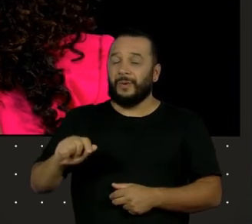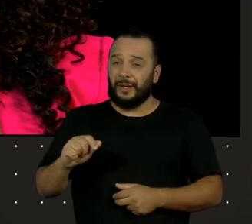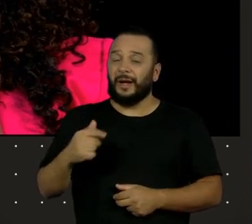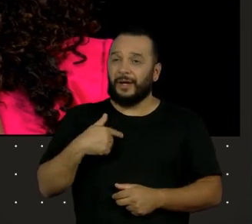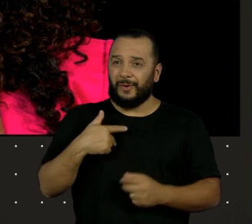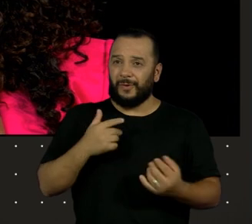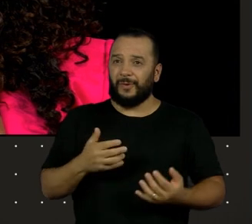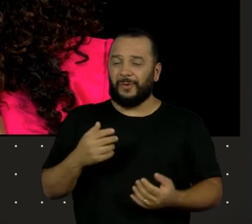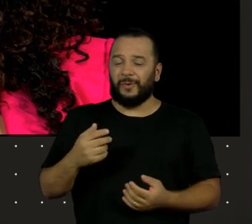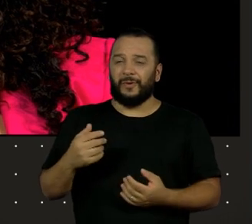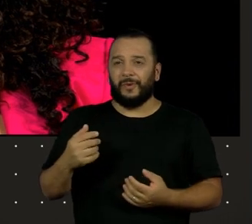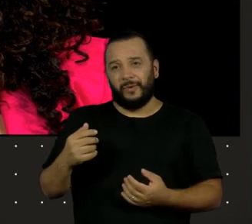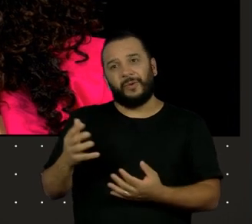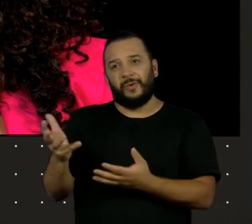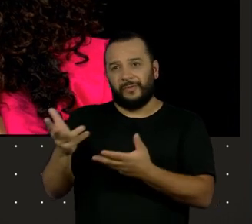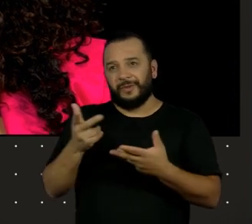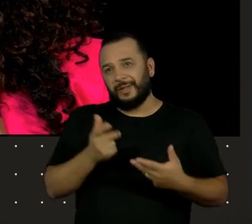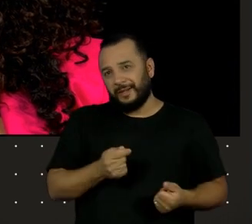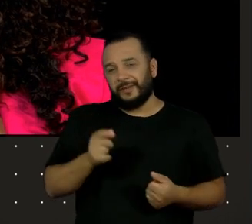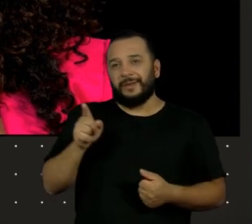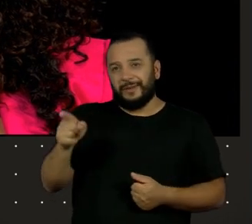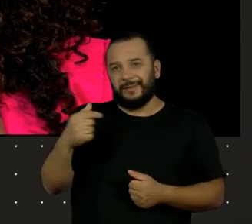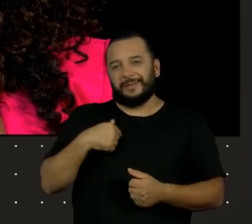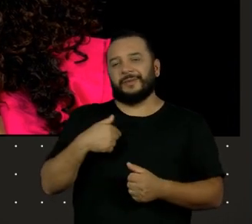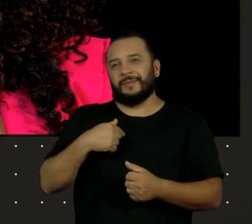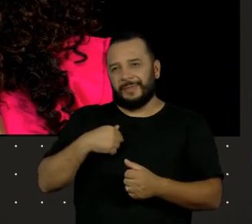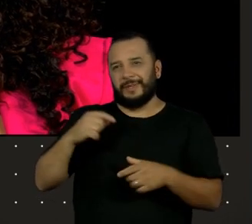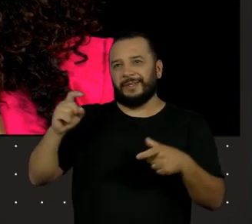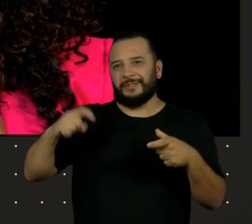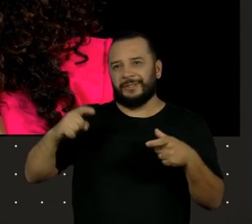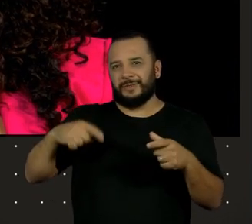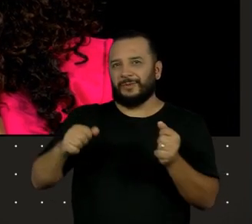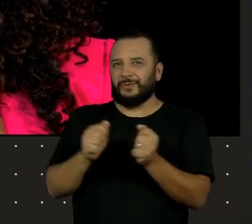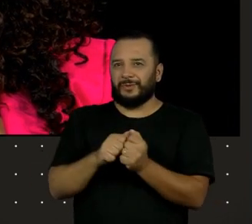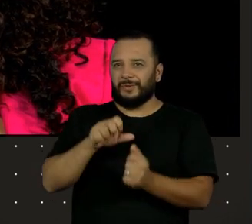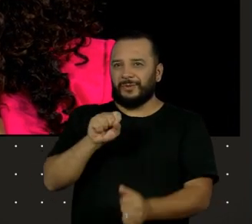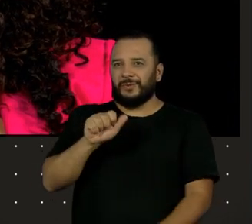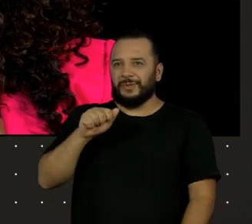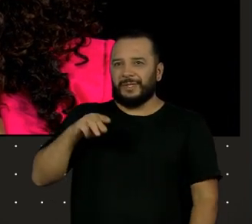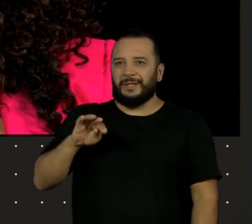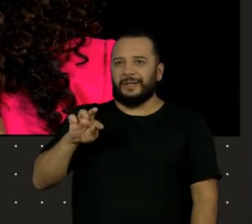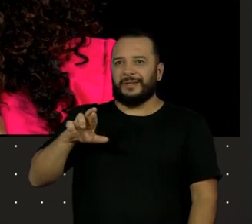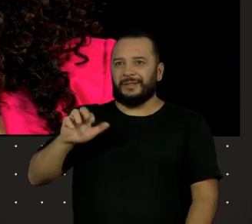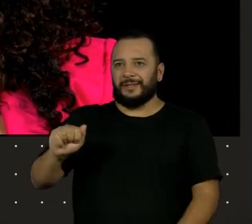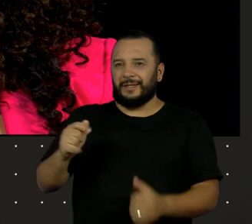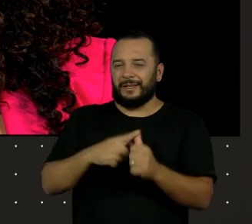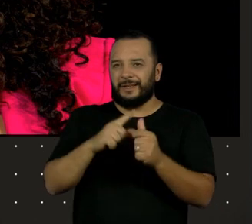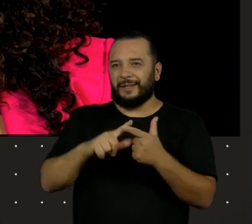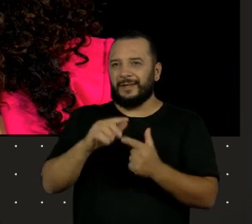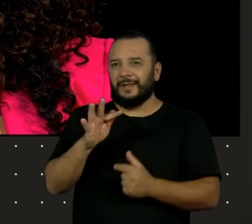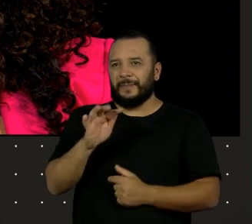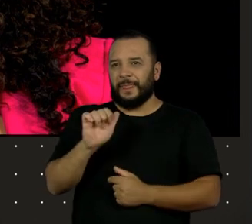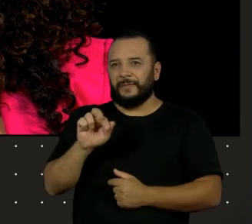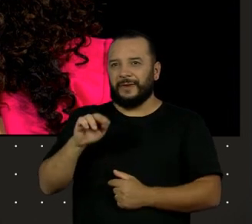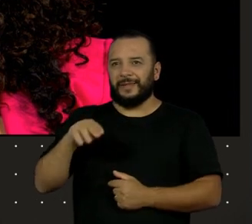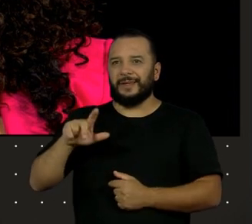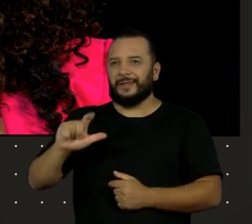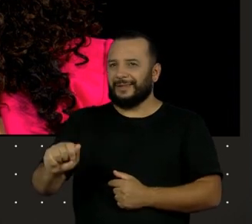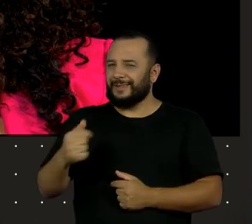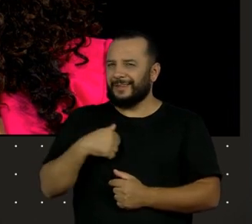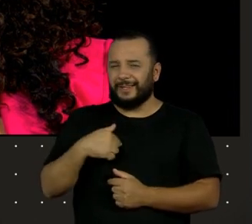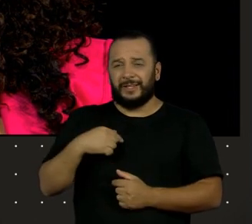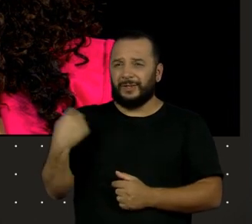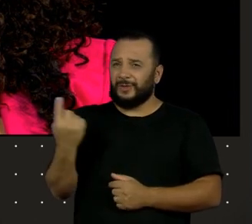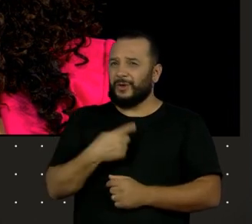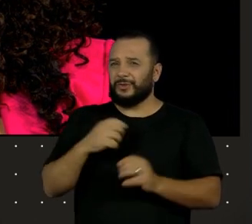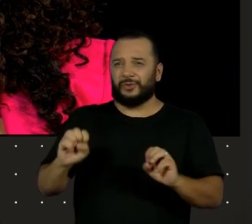um disco no qual o Paulo Lima participou lindamente ao lado de Sandra de Sá Fernanda Brum entre outros E aí fizemos vários